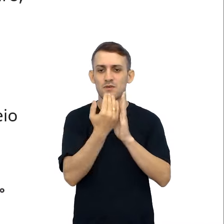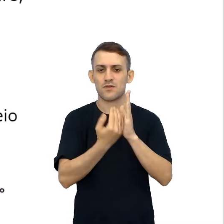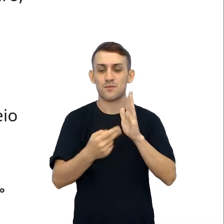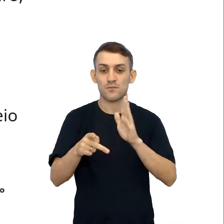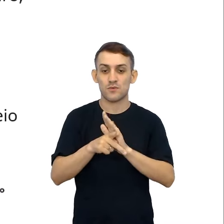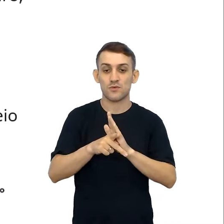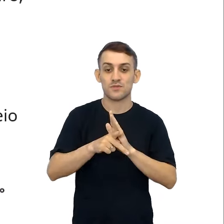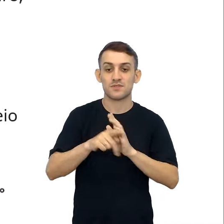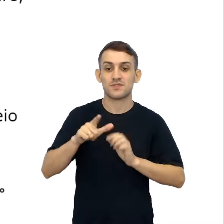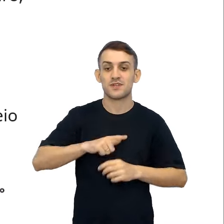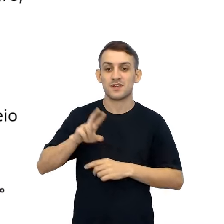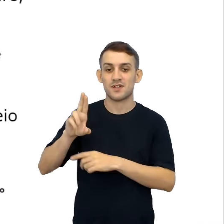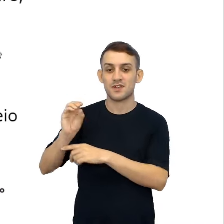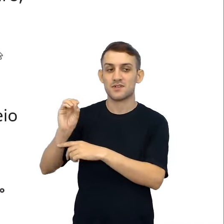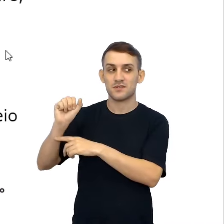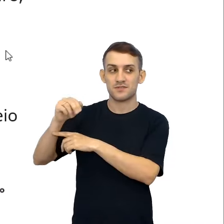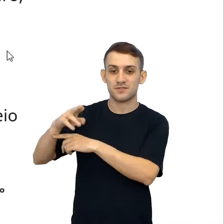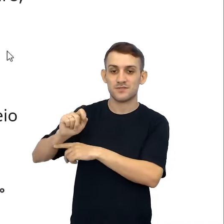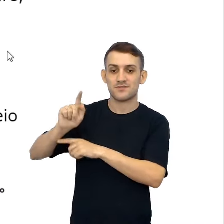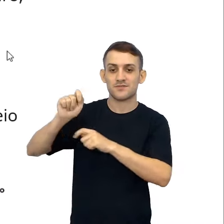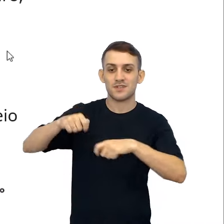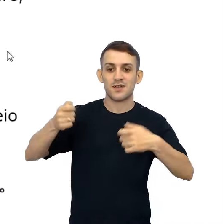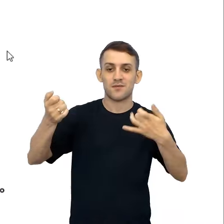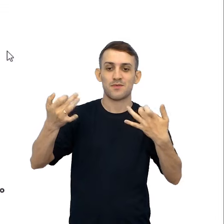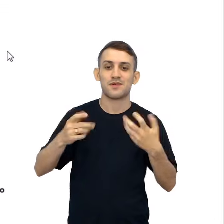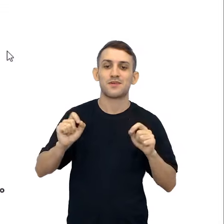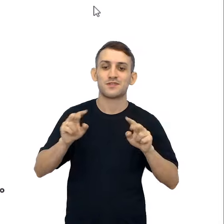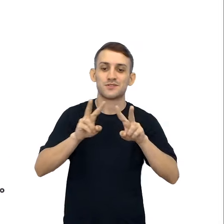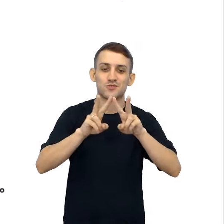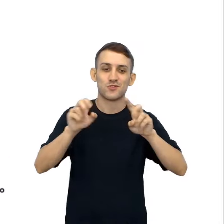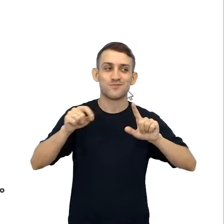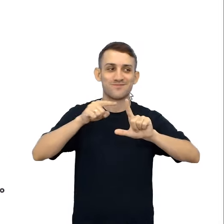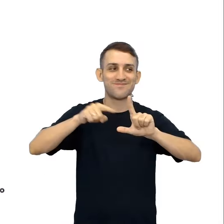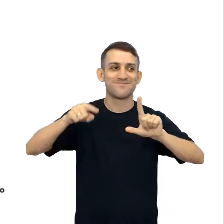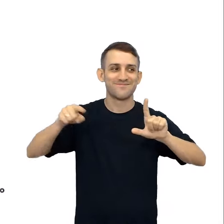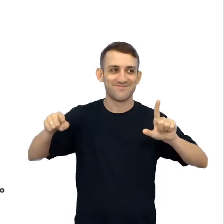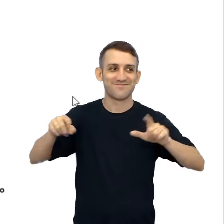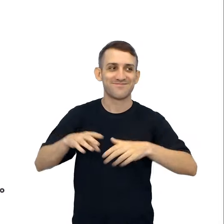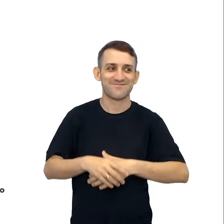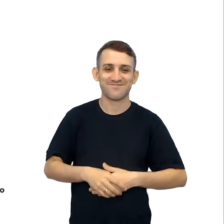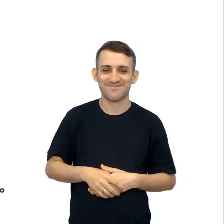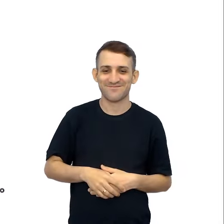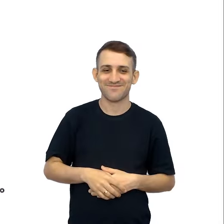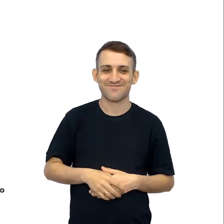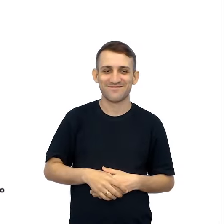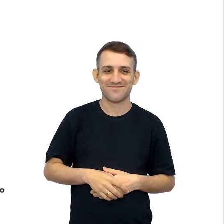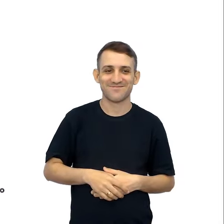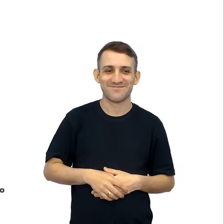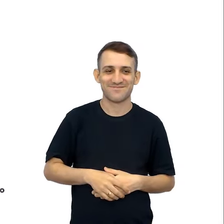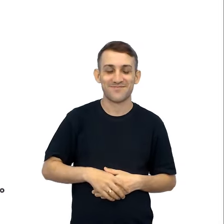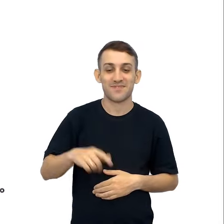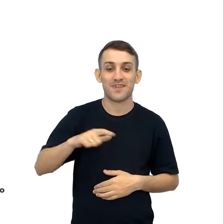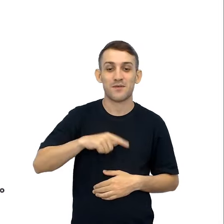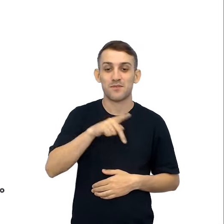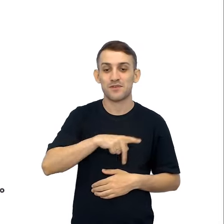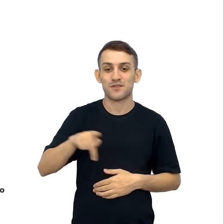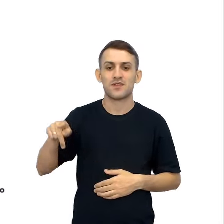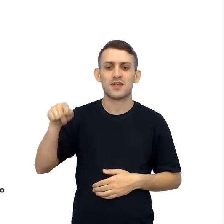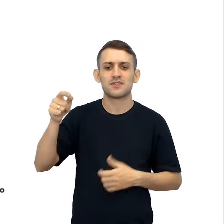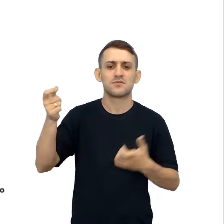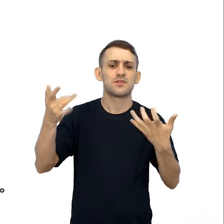aqui a Rosana para explicar um pouquinho sobre o gráfico. Então, pessoal, aqui a professora Vanuzzi